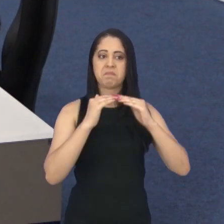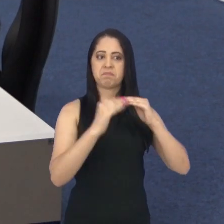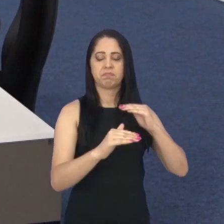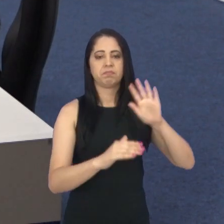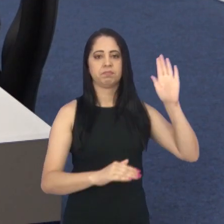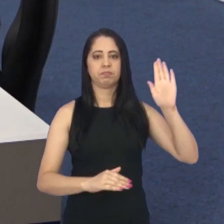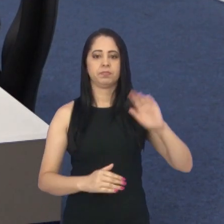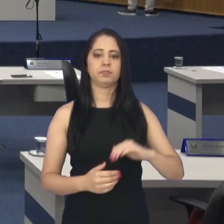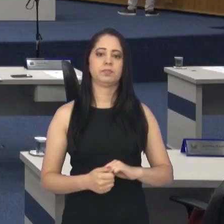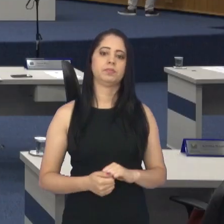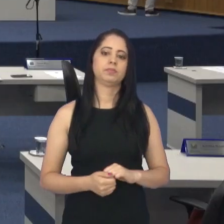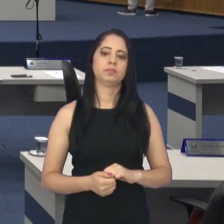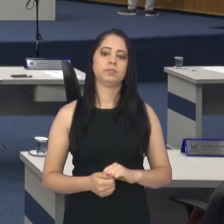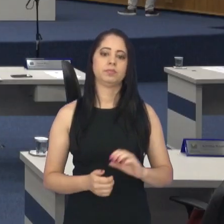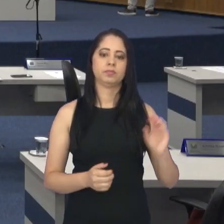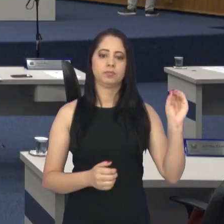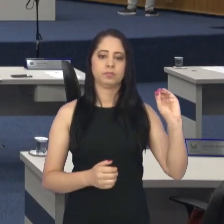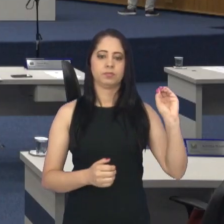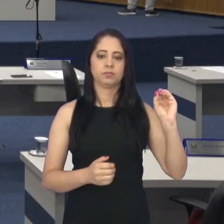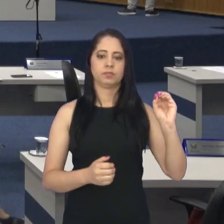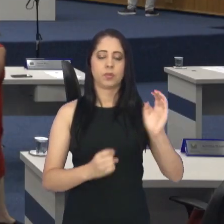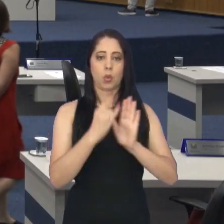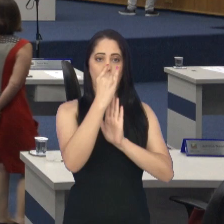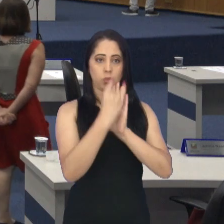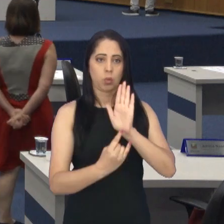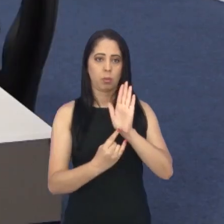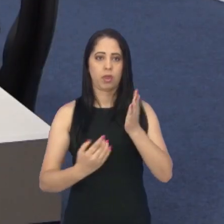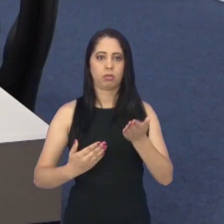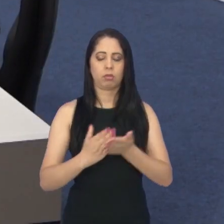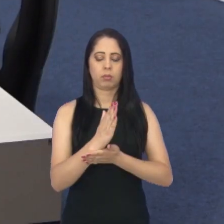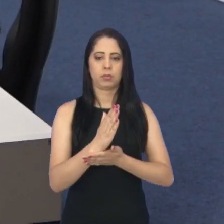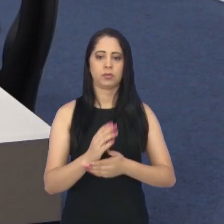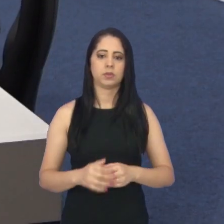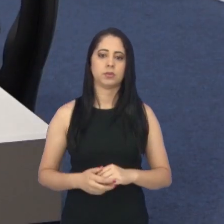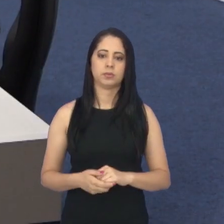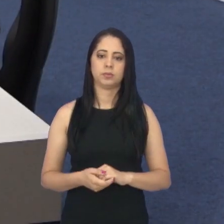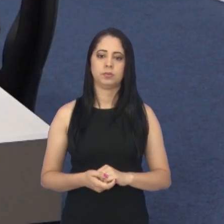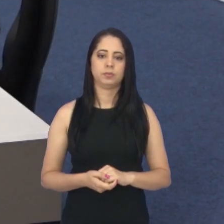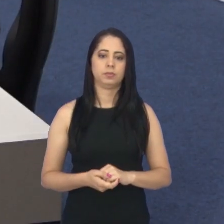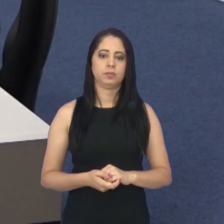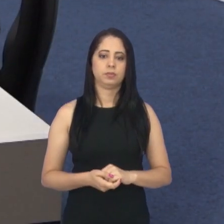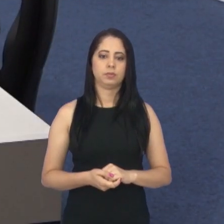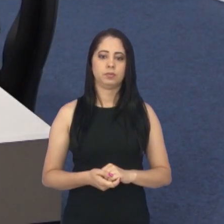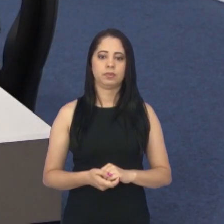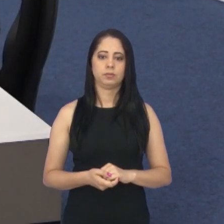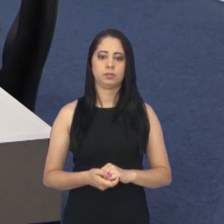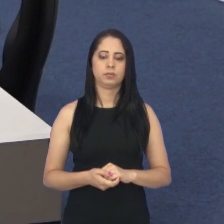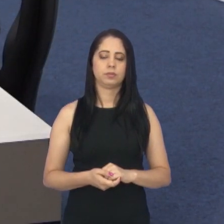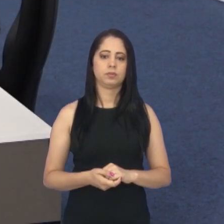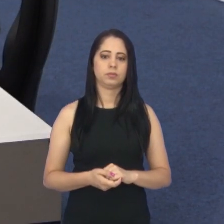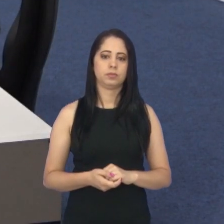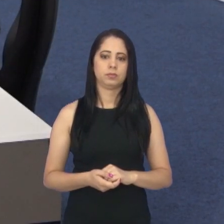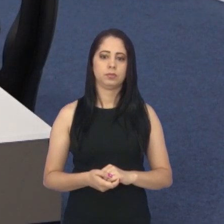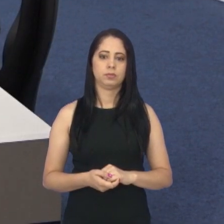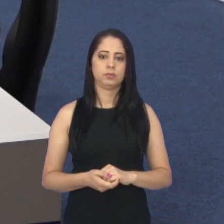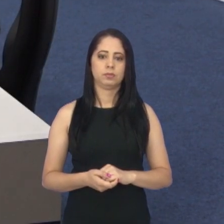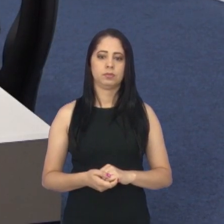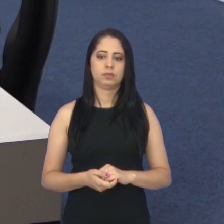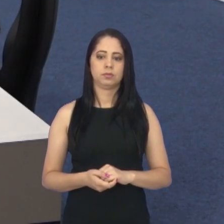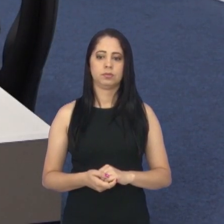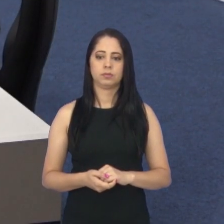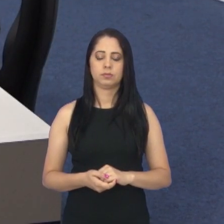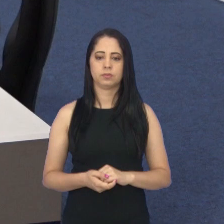se manifestem. Nenhuma manifestação contrária. Aprovado por unanimidade. Vai falar, doutor?